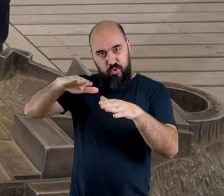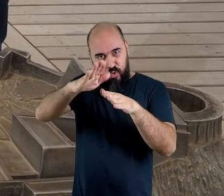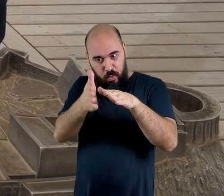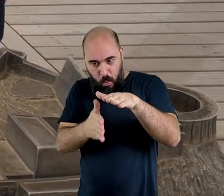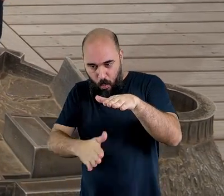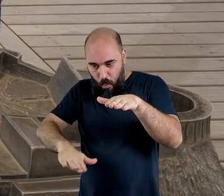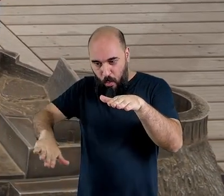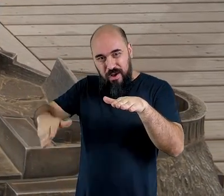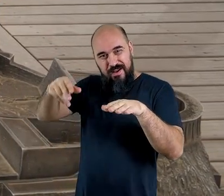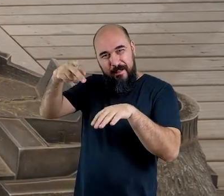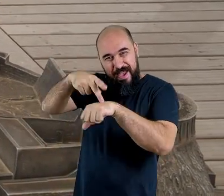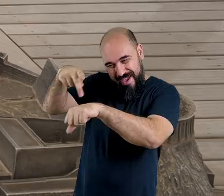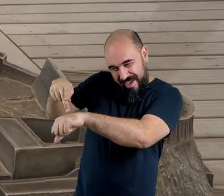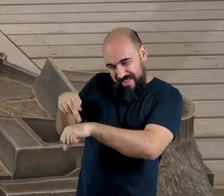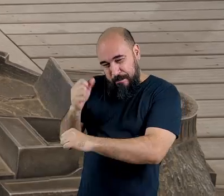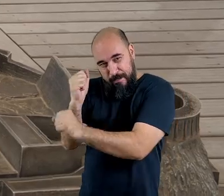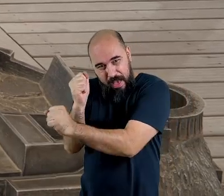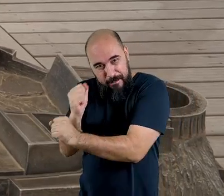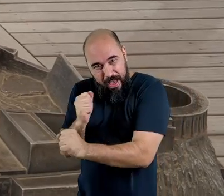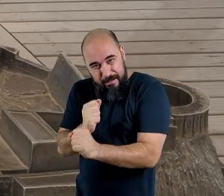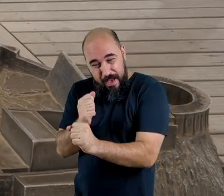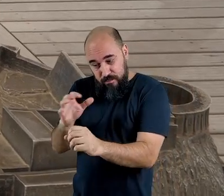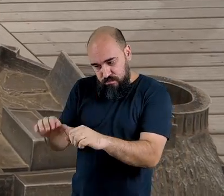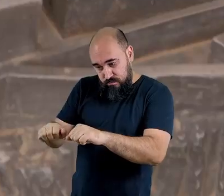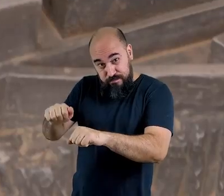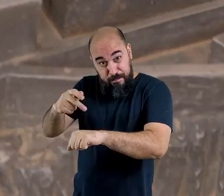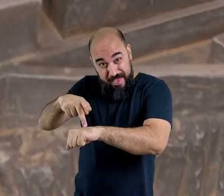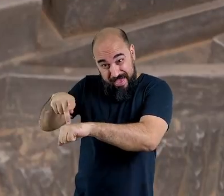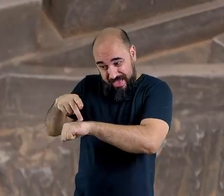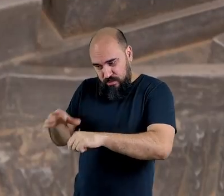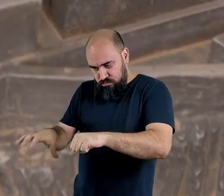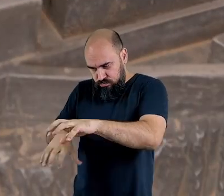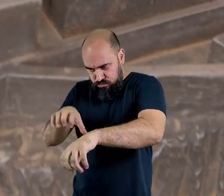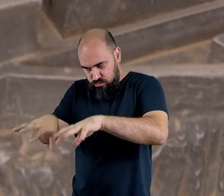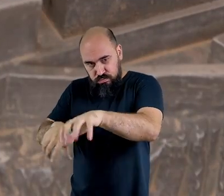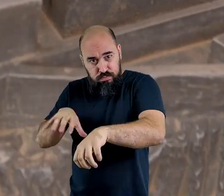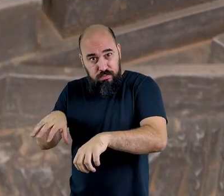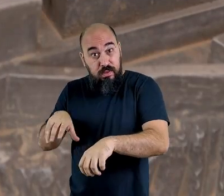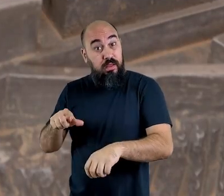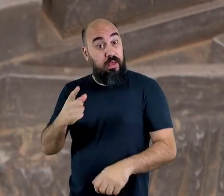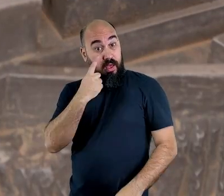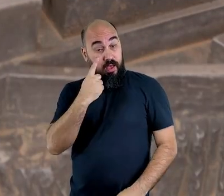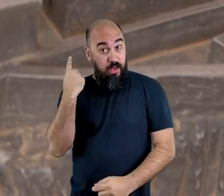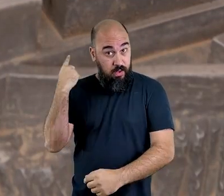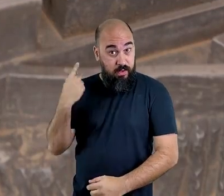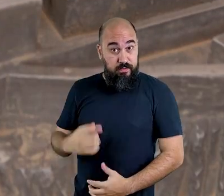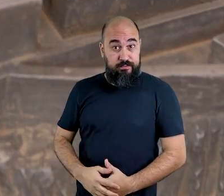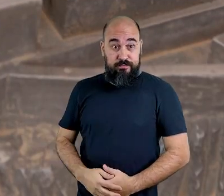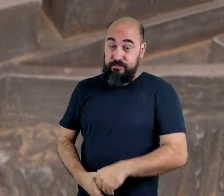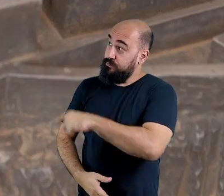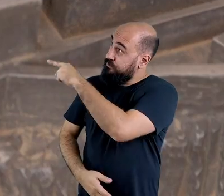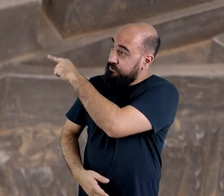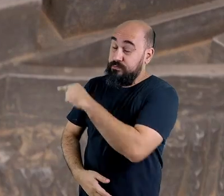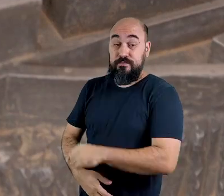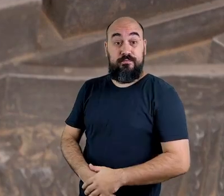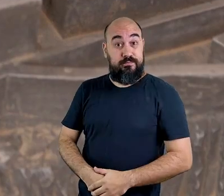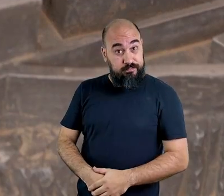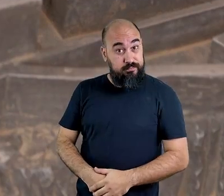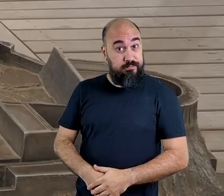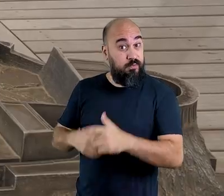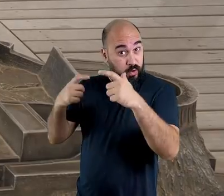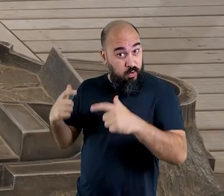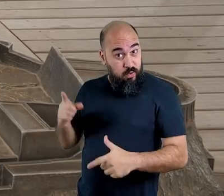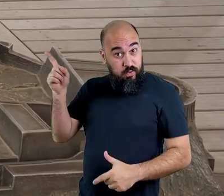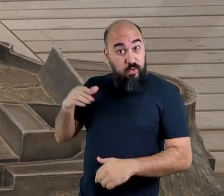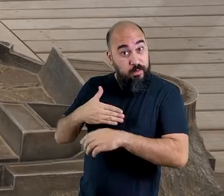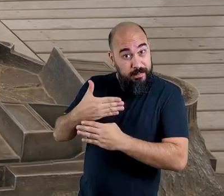para construir o palácio. A pedreira está justamente aqui, olha. Foi a parte onde nós começamos o nosso programa. E se você se lembra,